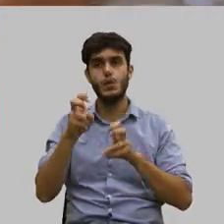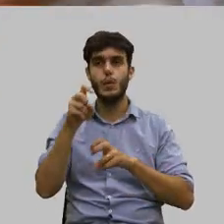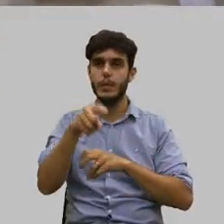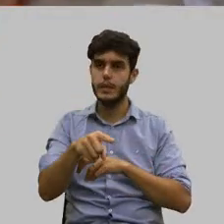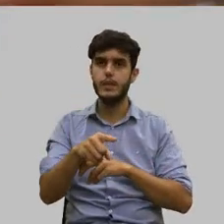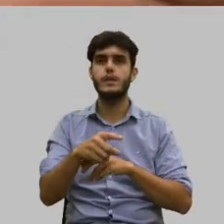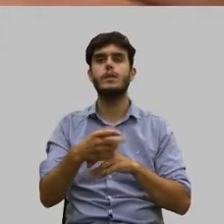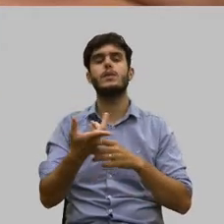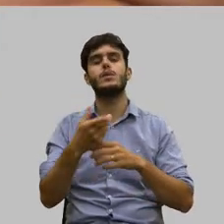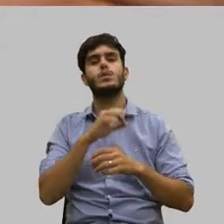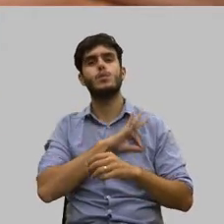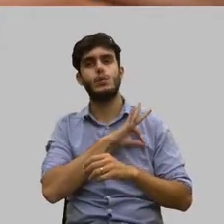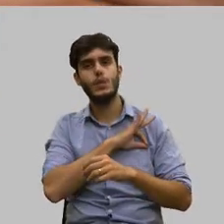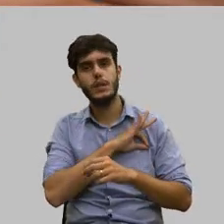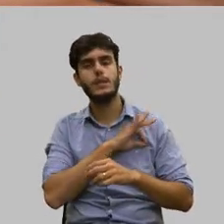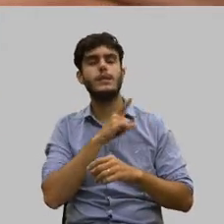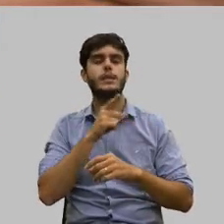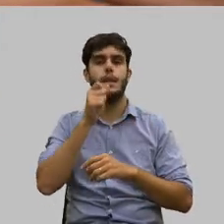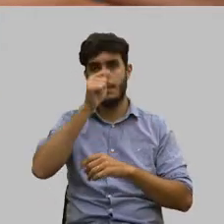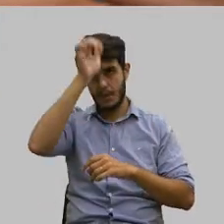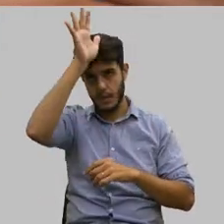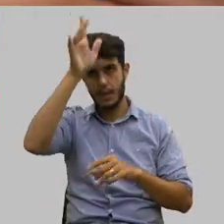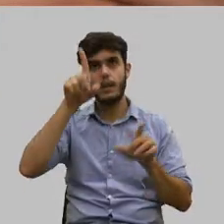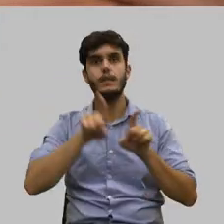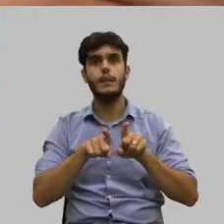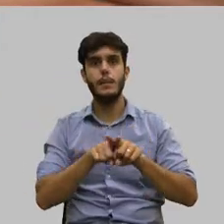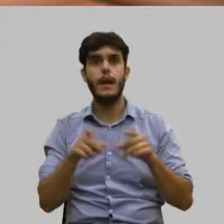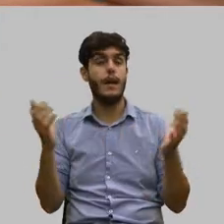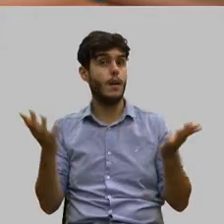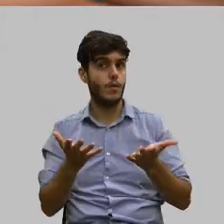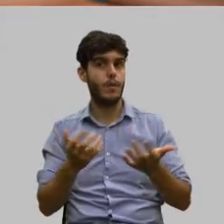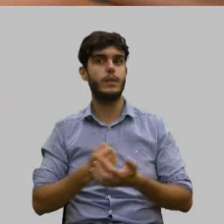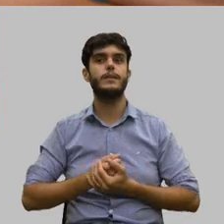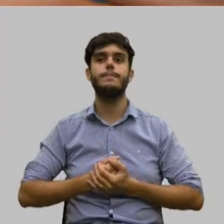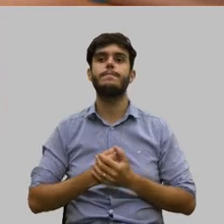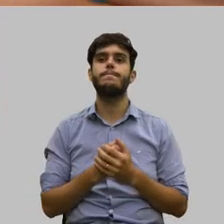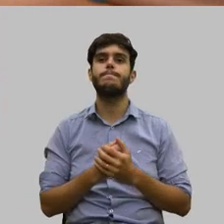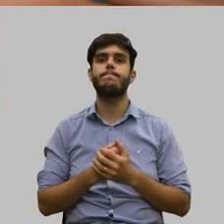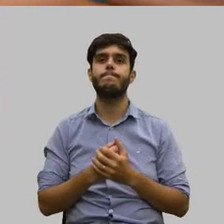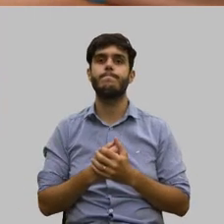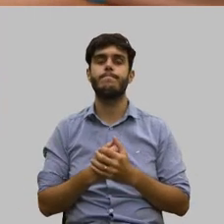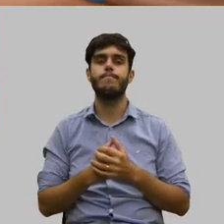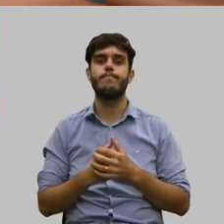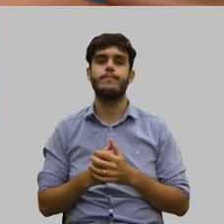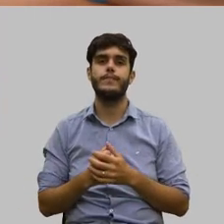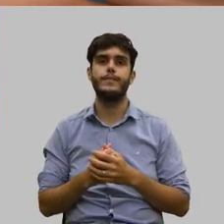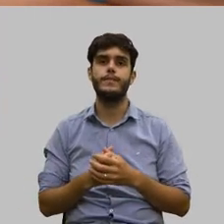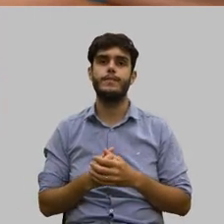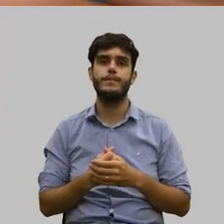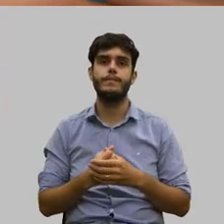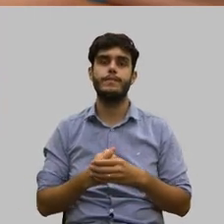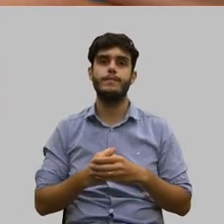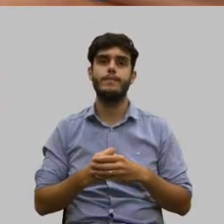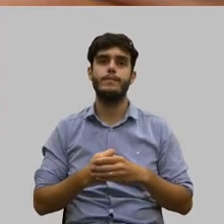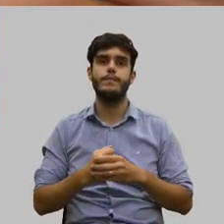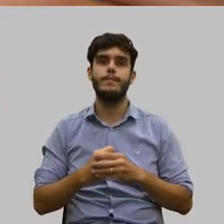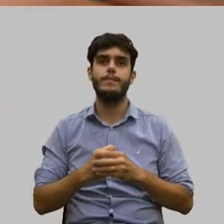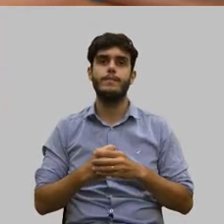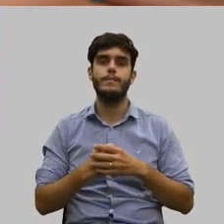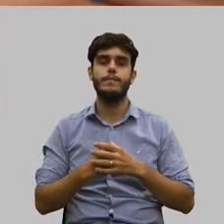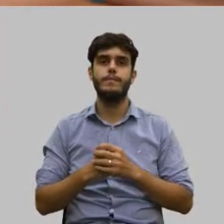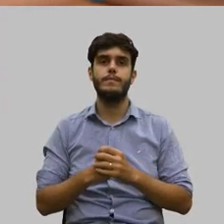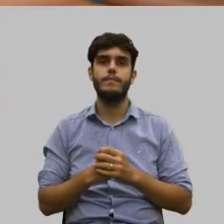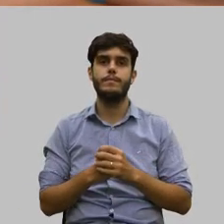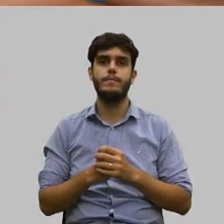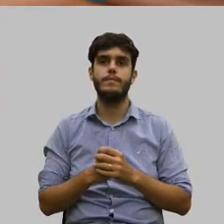polícia militar e Corpo de Bombeiros Militar agora nesse momento com a prestação de contas aqui da instituição Bombeiro Militar